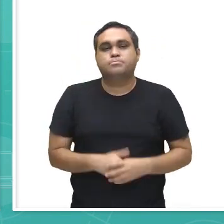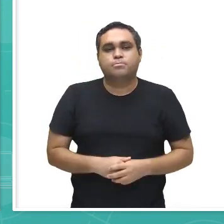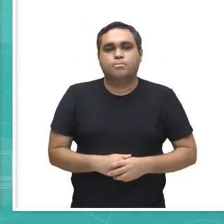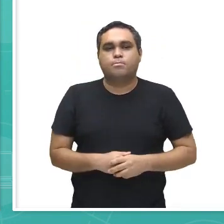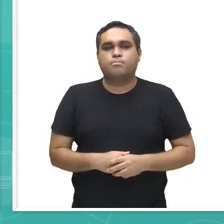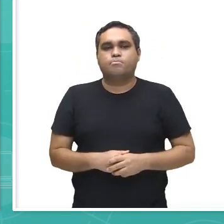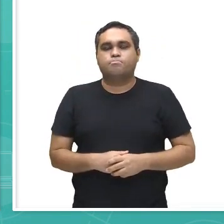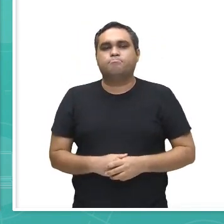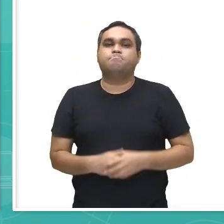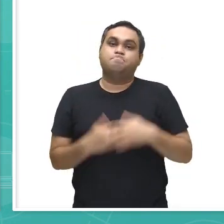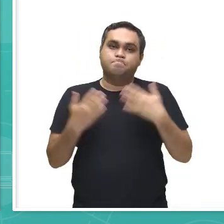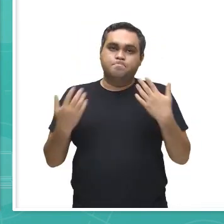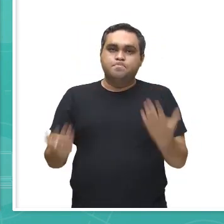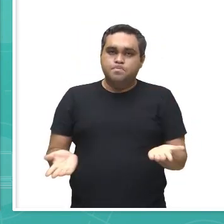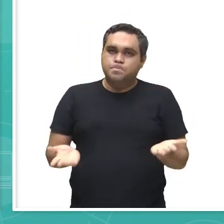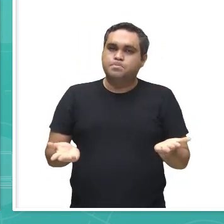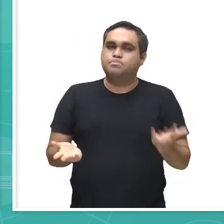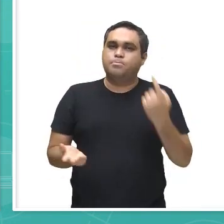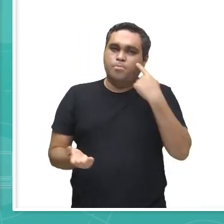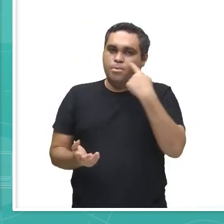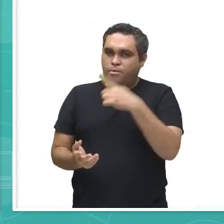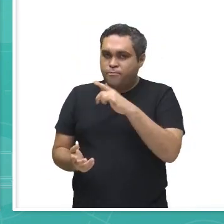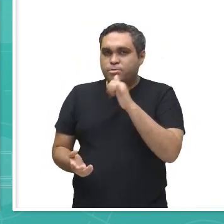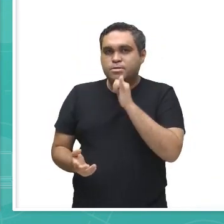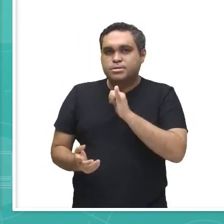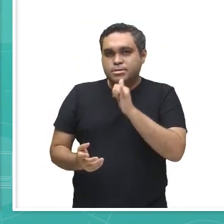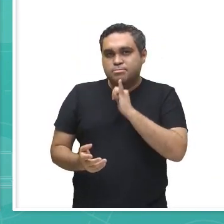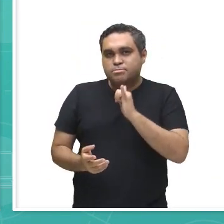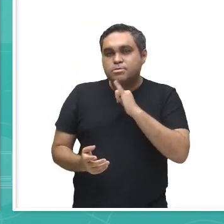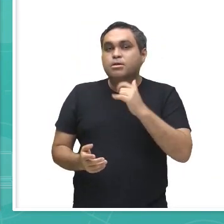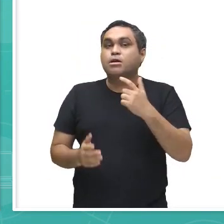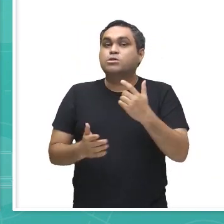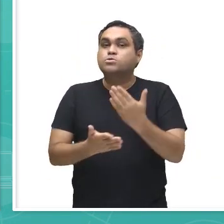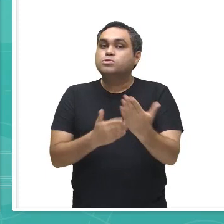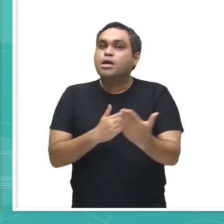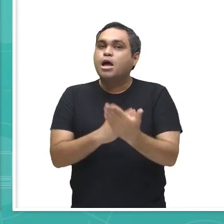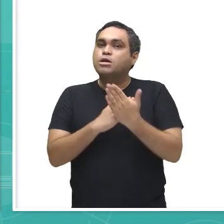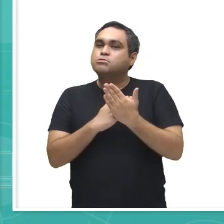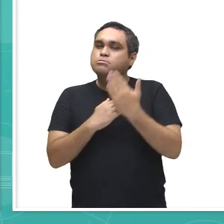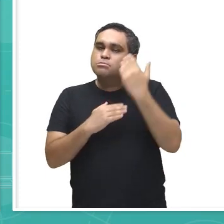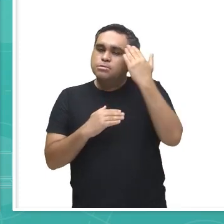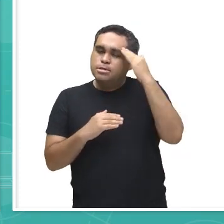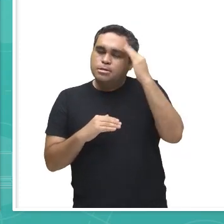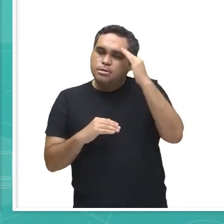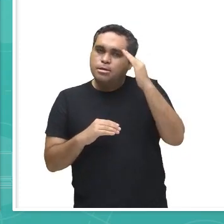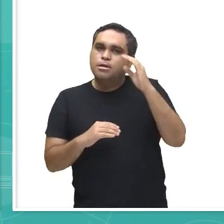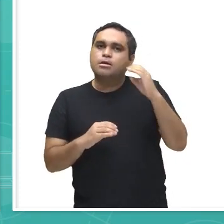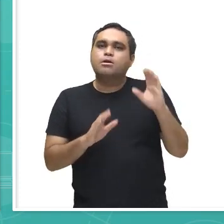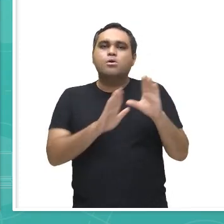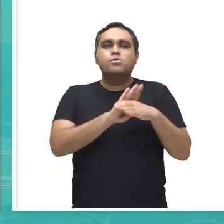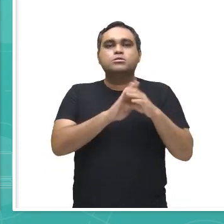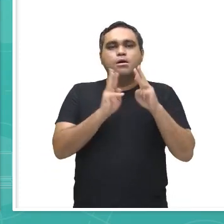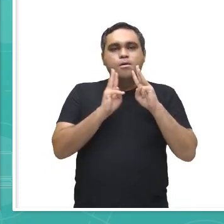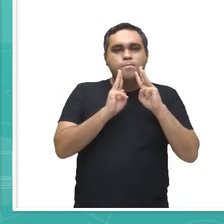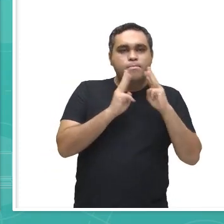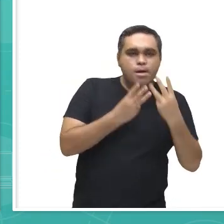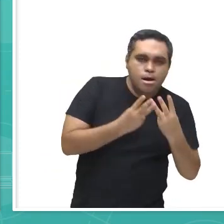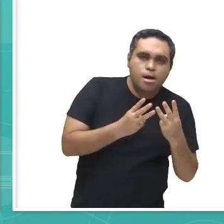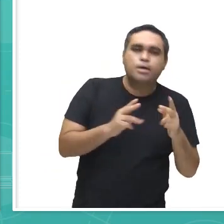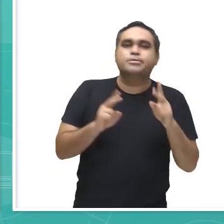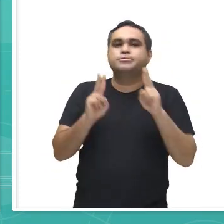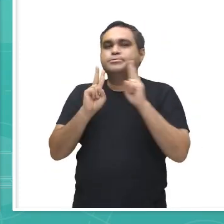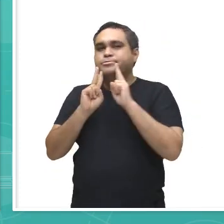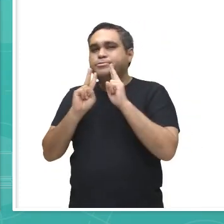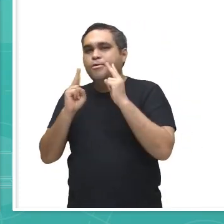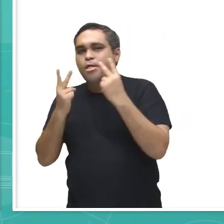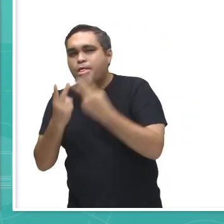Muito bem, né? Então a gente viu aí alguns exemplos que ajudam a gente a diferenciar o conceito de massa, o conceito de volume, né?